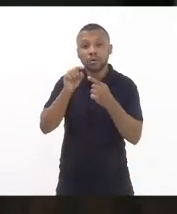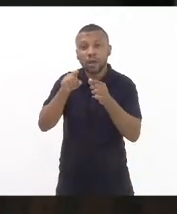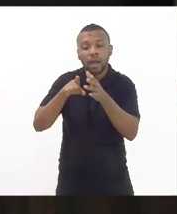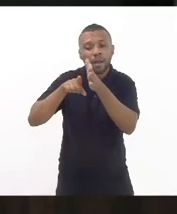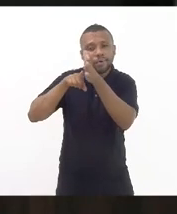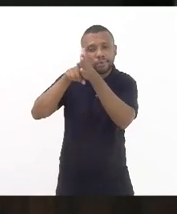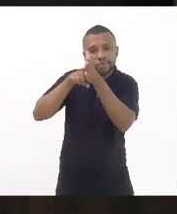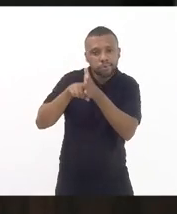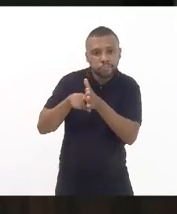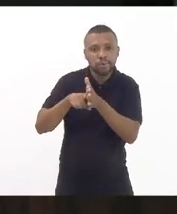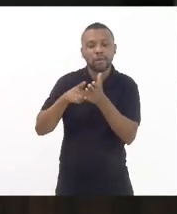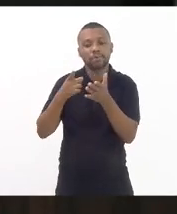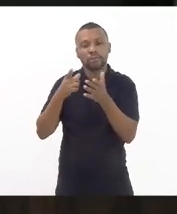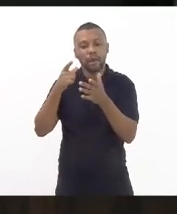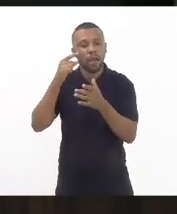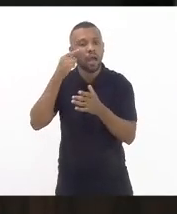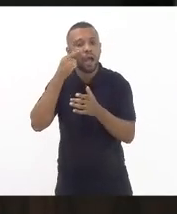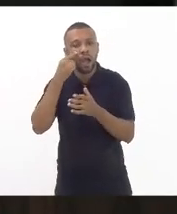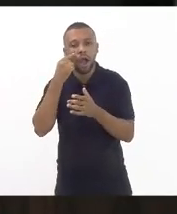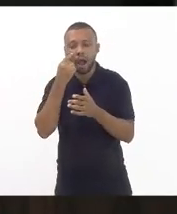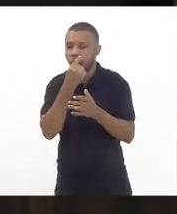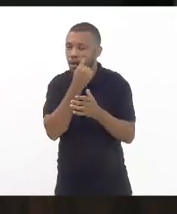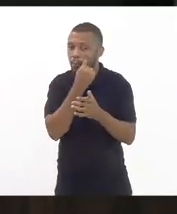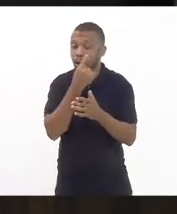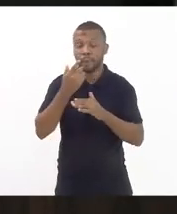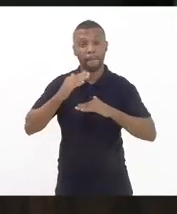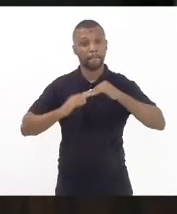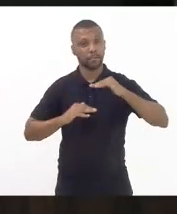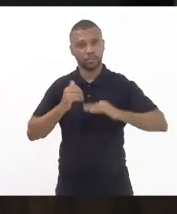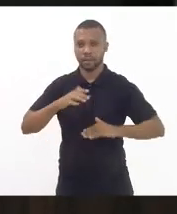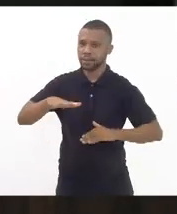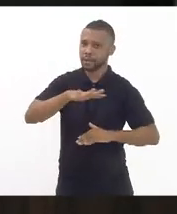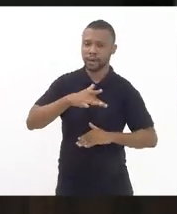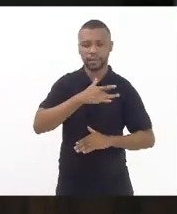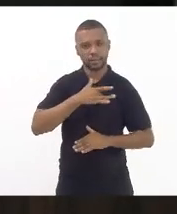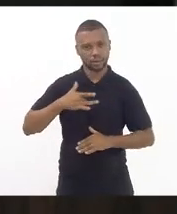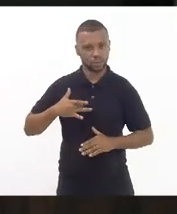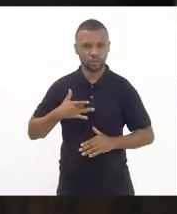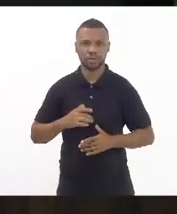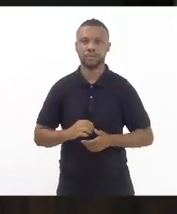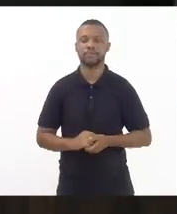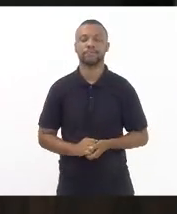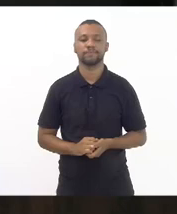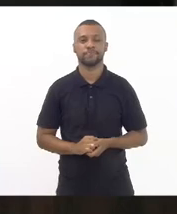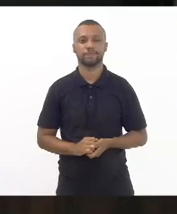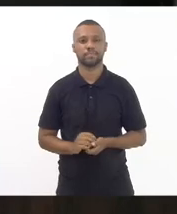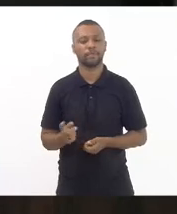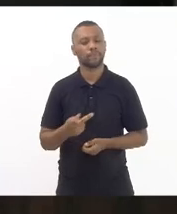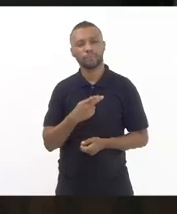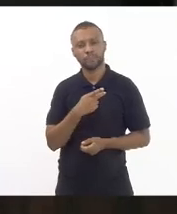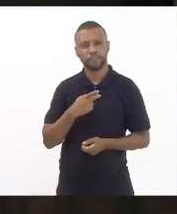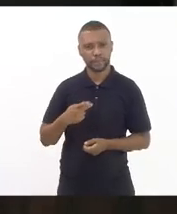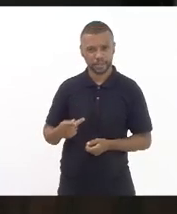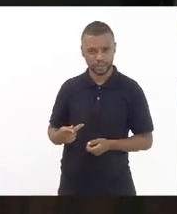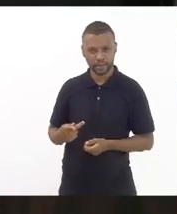profissionais da saúde, pendendo de parecer da Comissão de Emendas Condicionais e Vetos. Presidência,